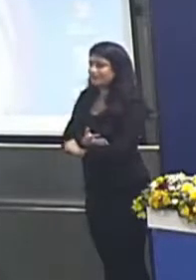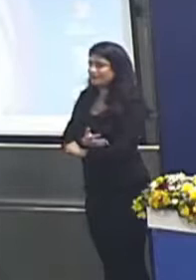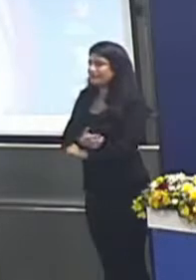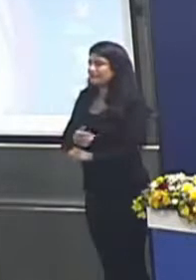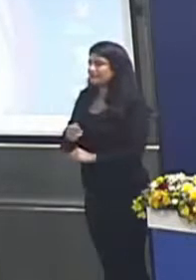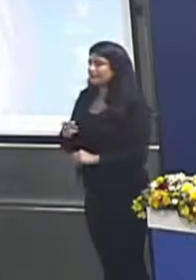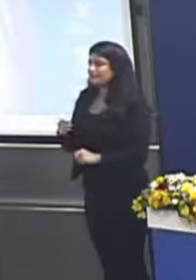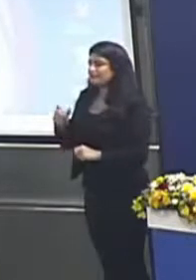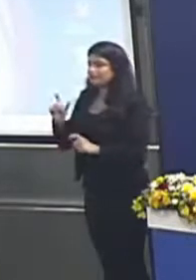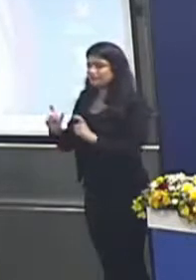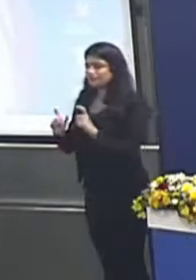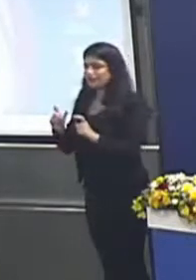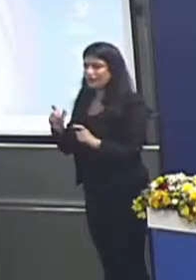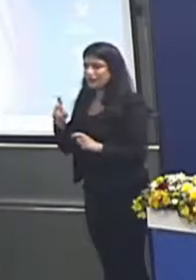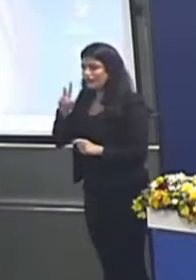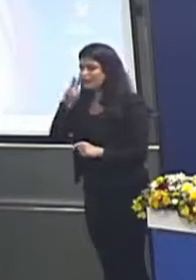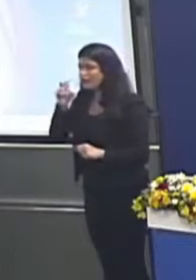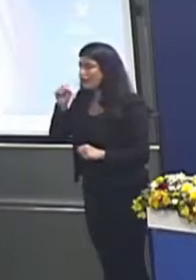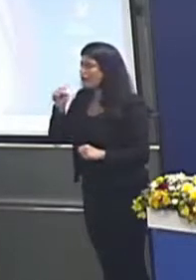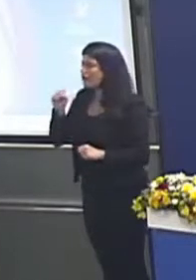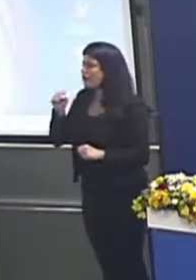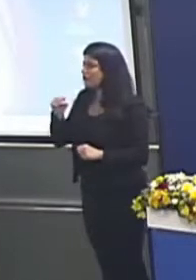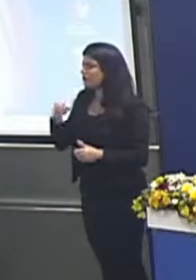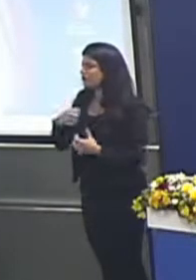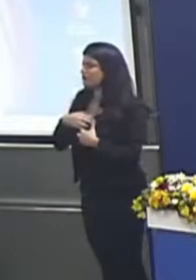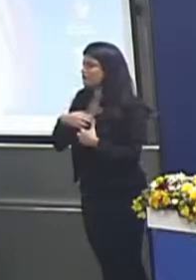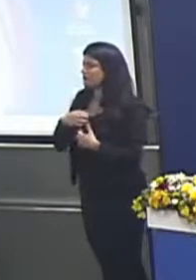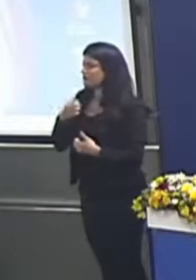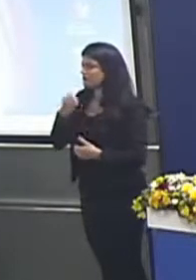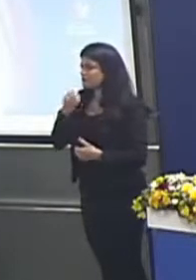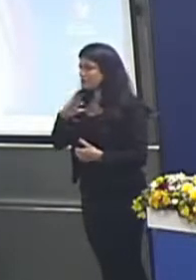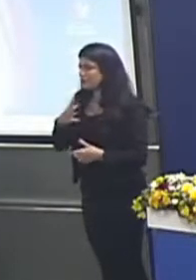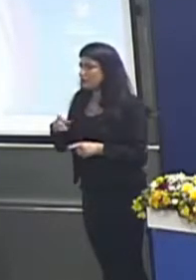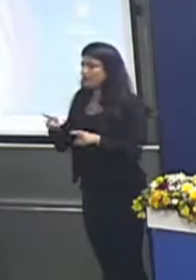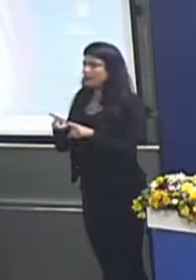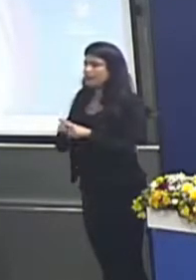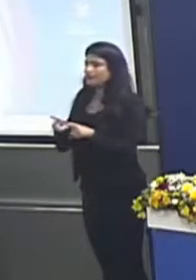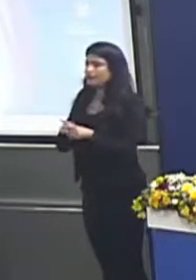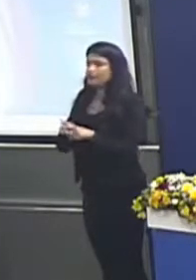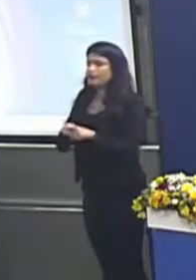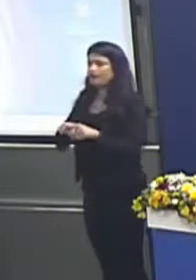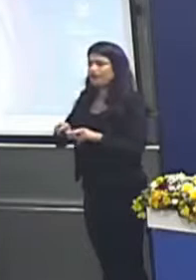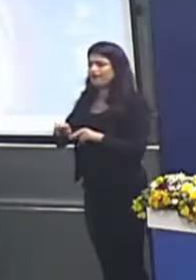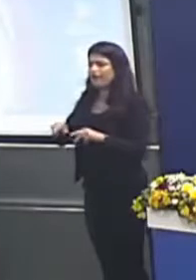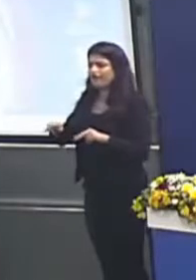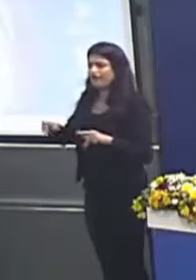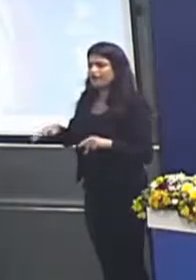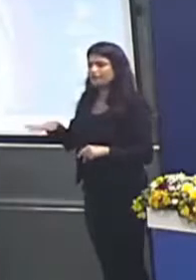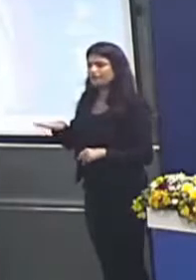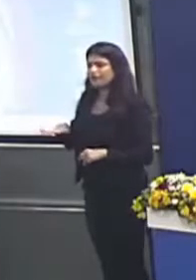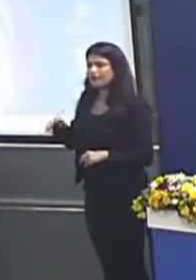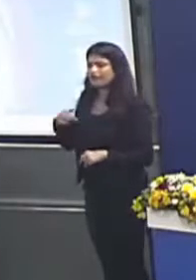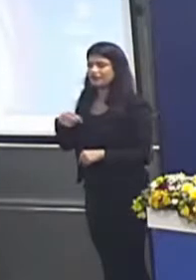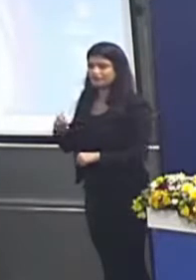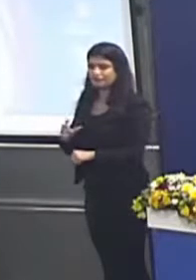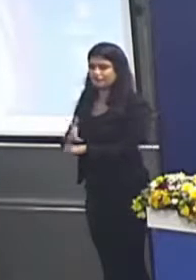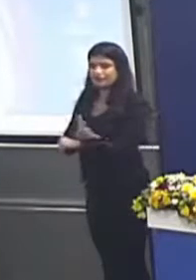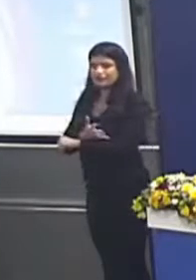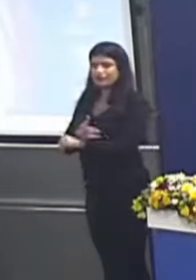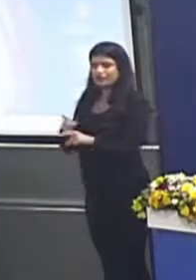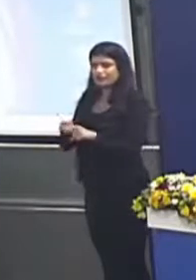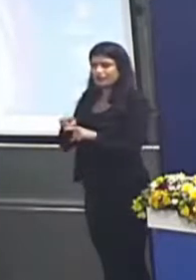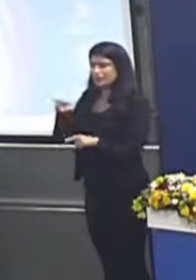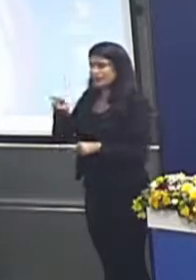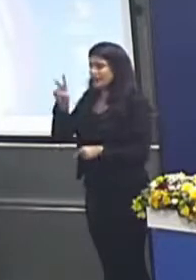São palavras muito fortes, muito potentes, e sobretudo em diversos momentos me emocionaram, e quando você faz o